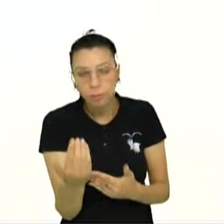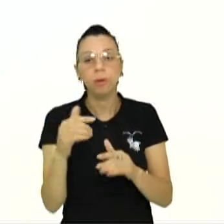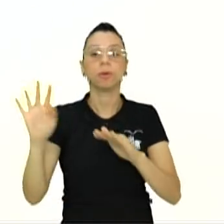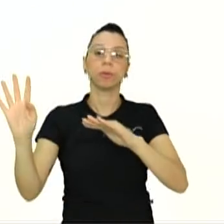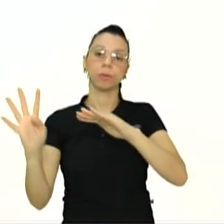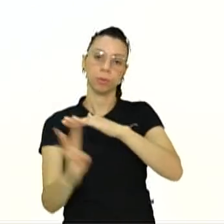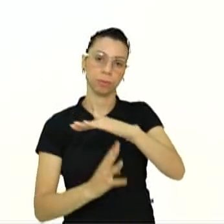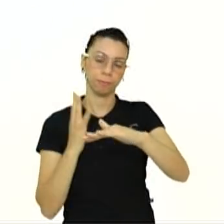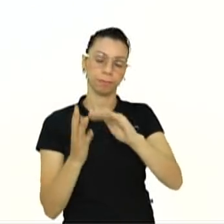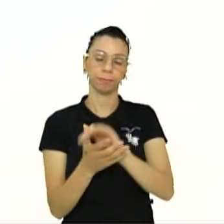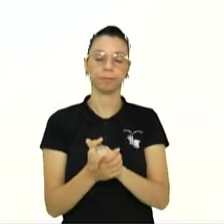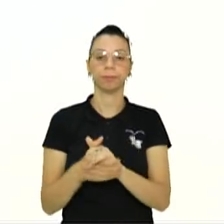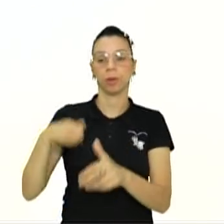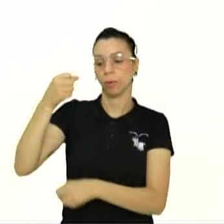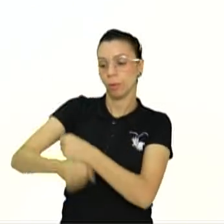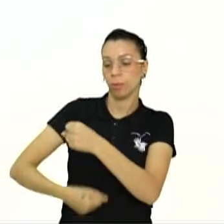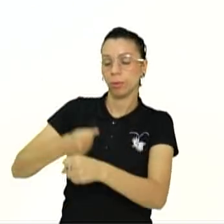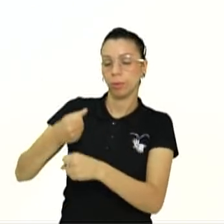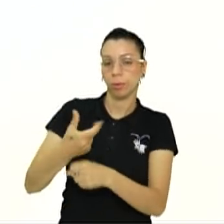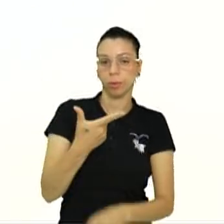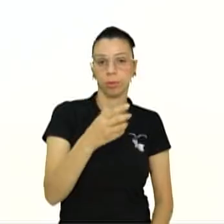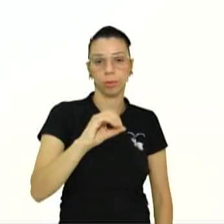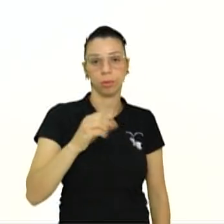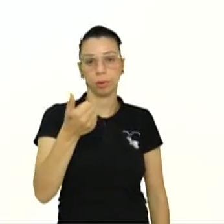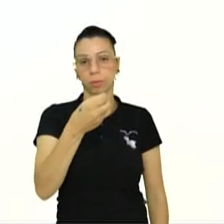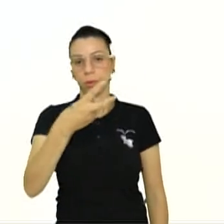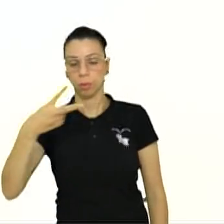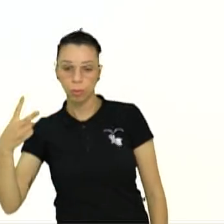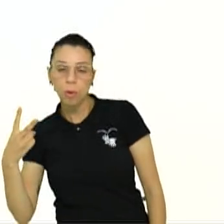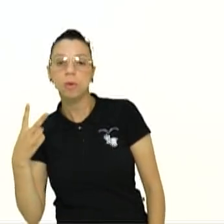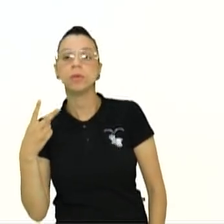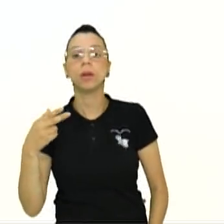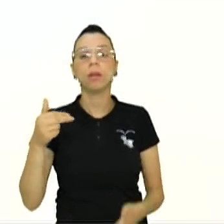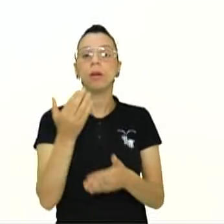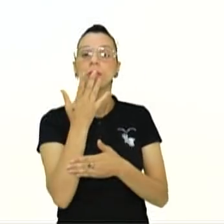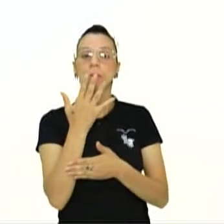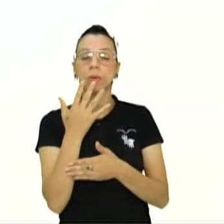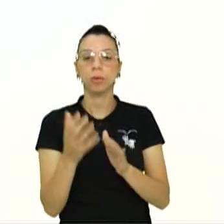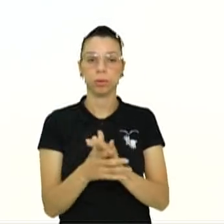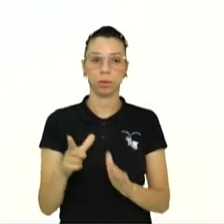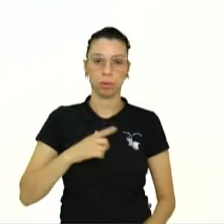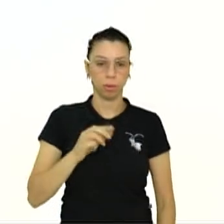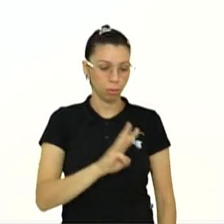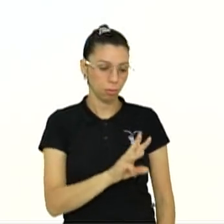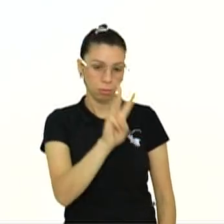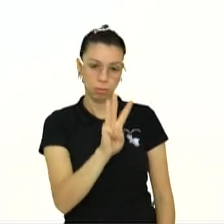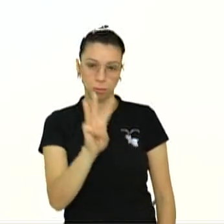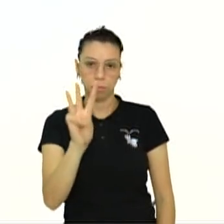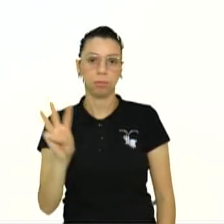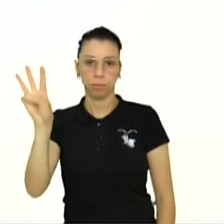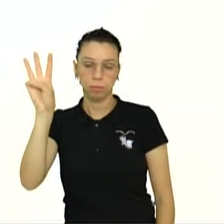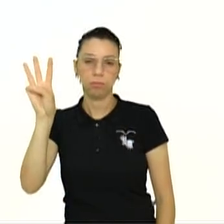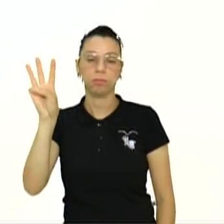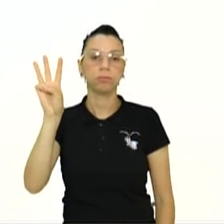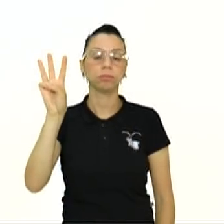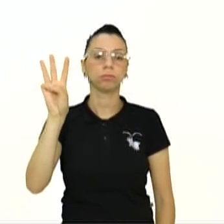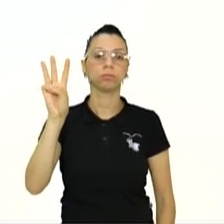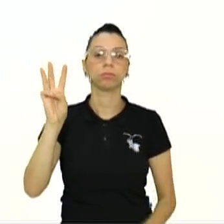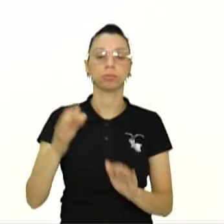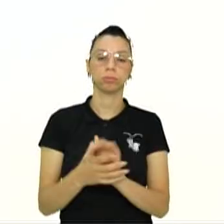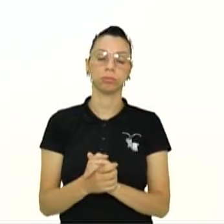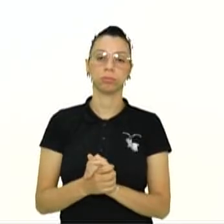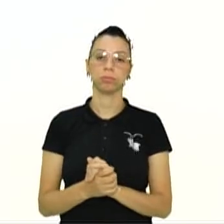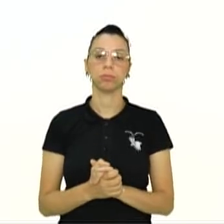Em 2012, ela ganhou cores. Eu deixei o site do Instituto para